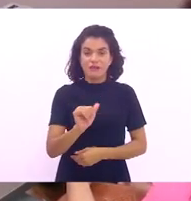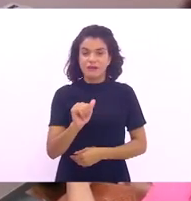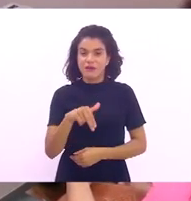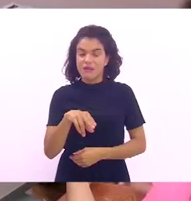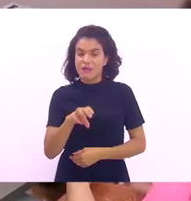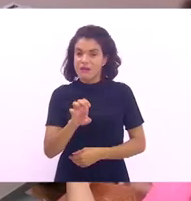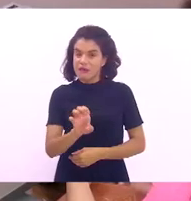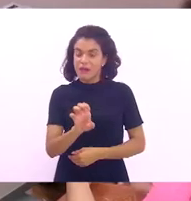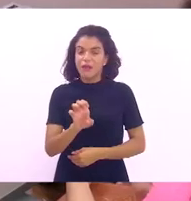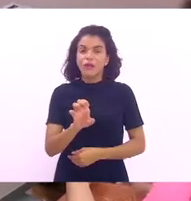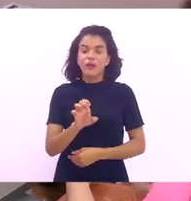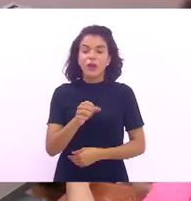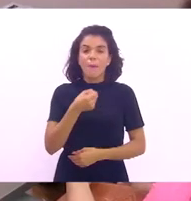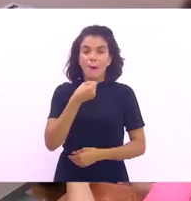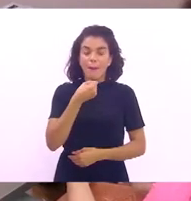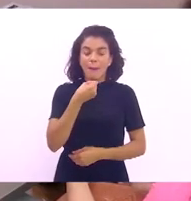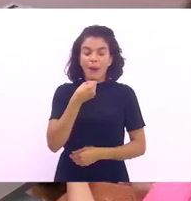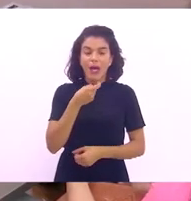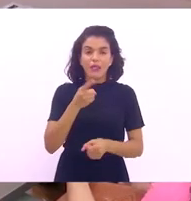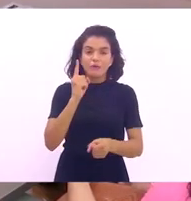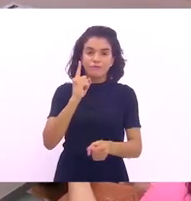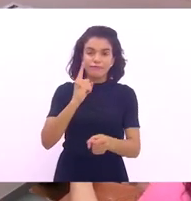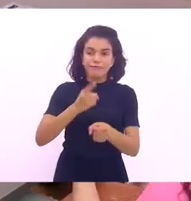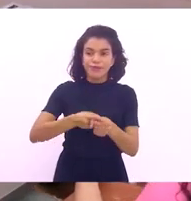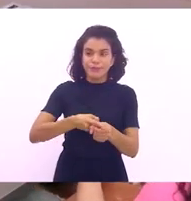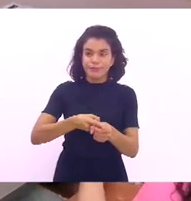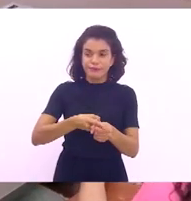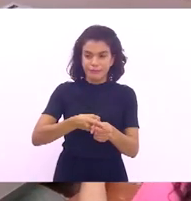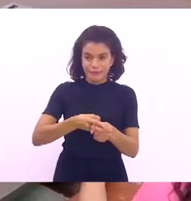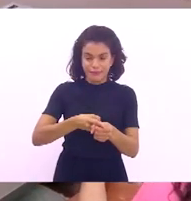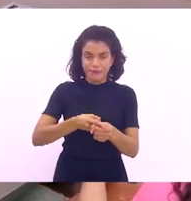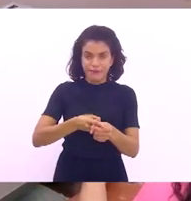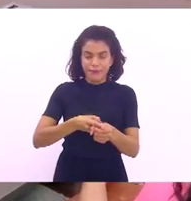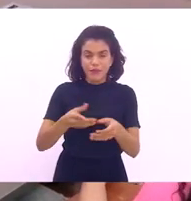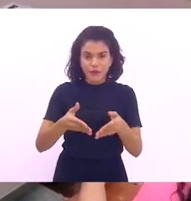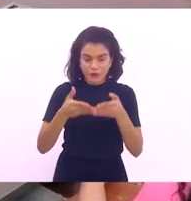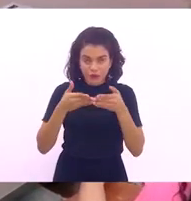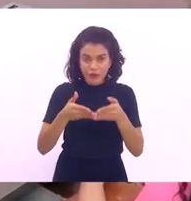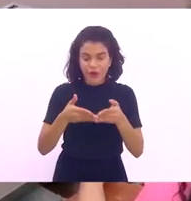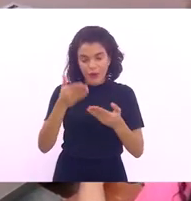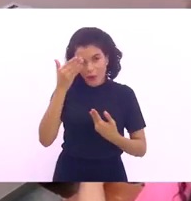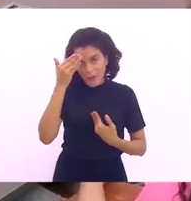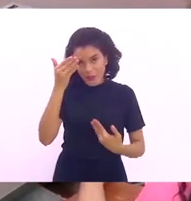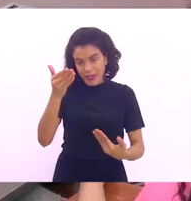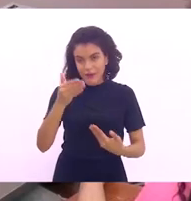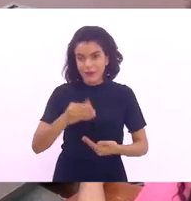sua o seu áudio está ligado por favor se a senhora puder desligar obrigada